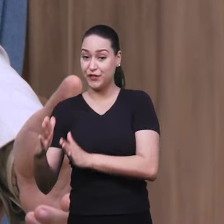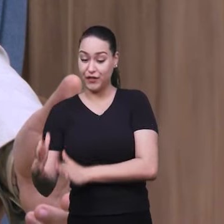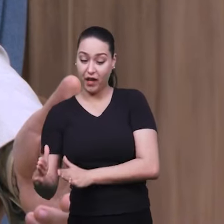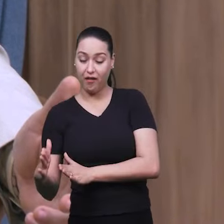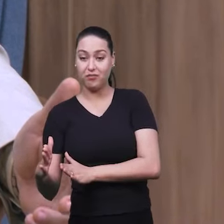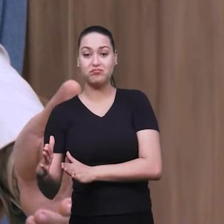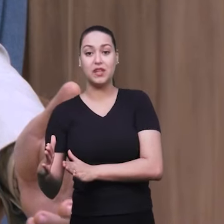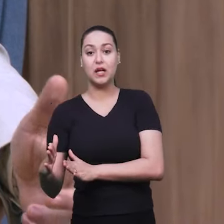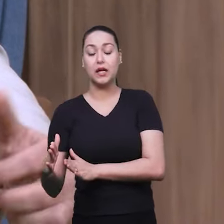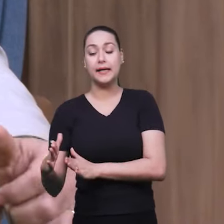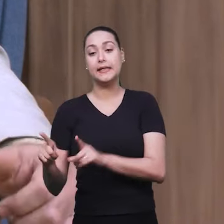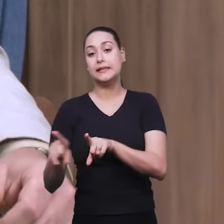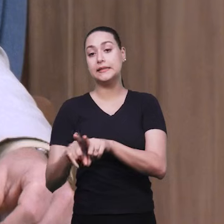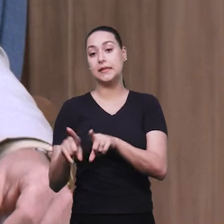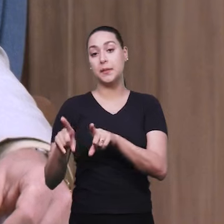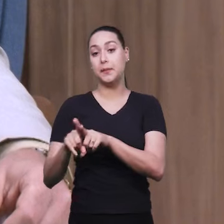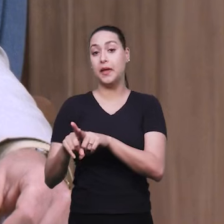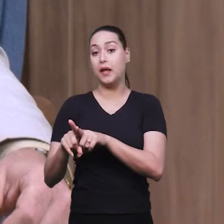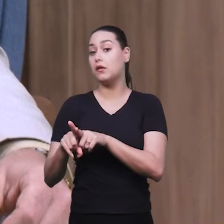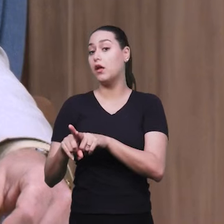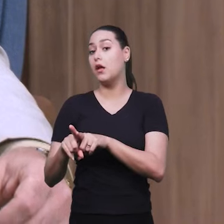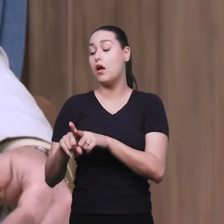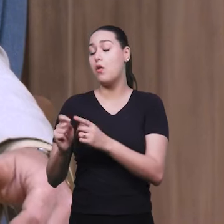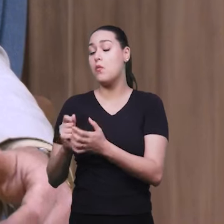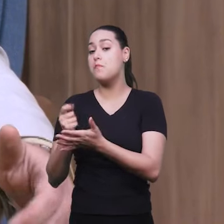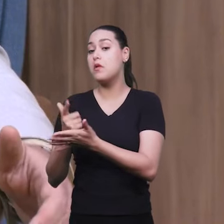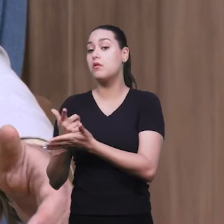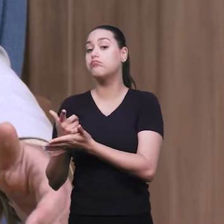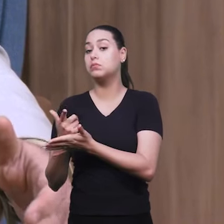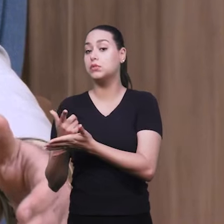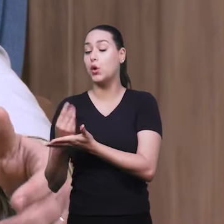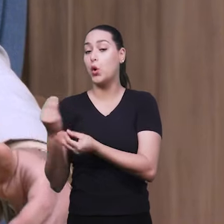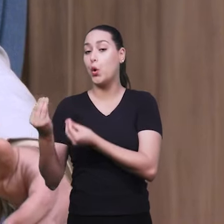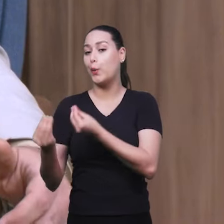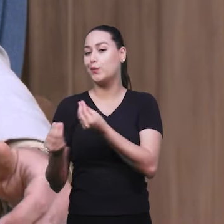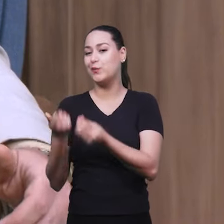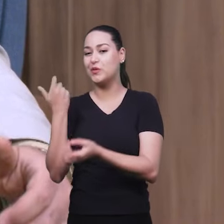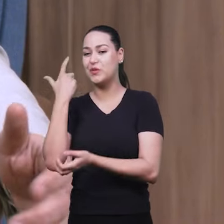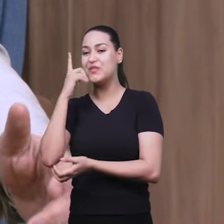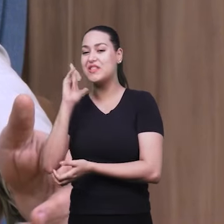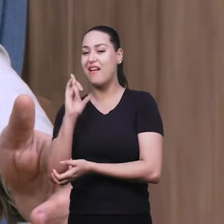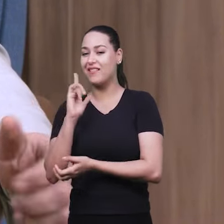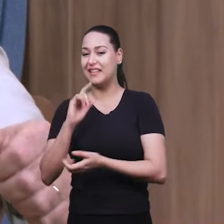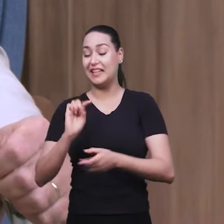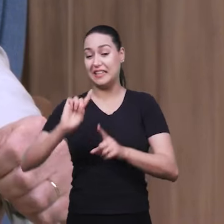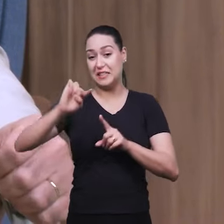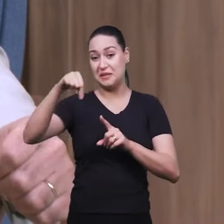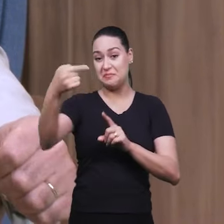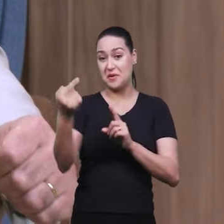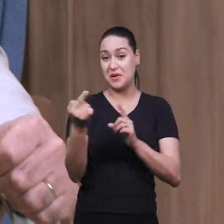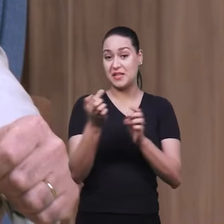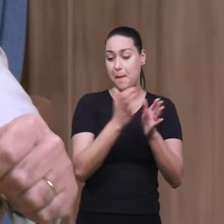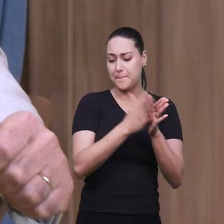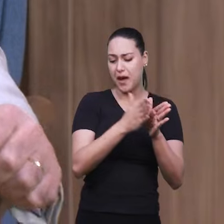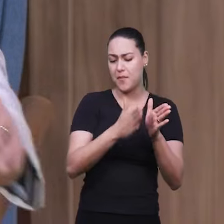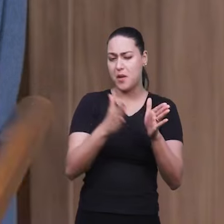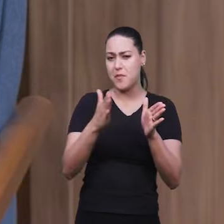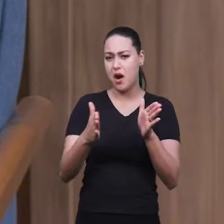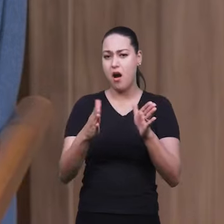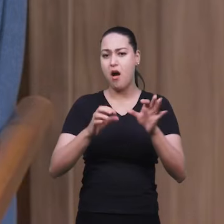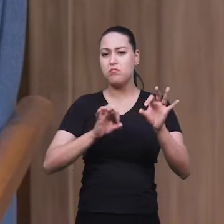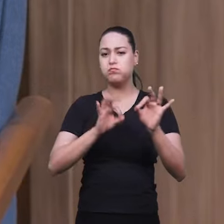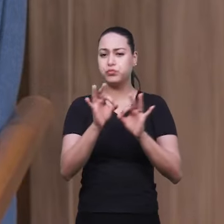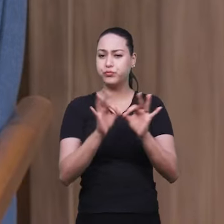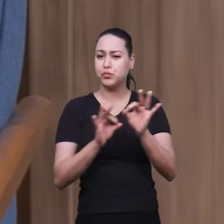separada deste mundo e o preço que foi pago para nos garantir essa condição. Logo após, no quadro Organização e Método, a